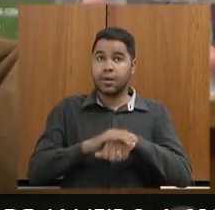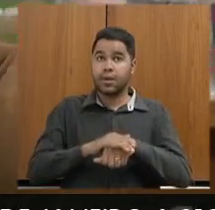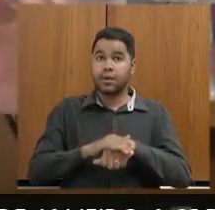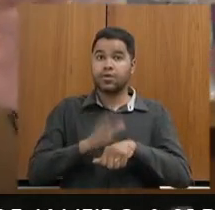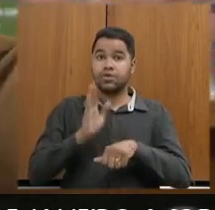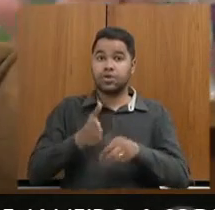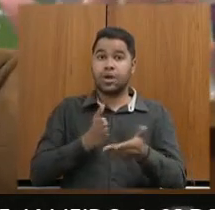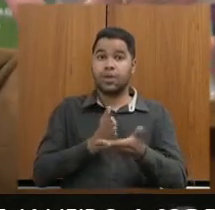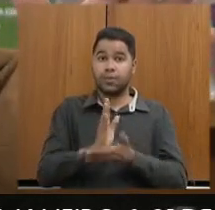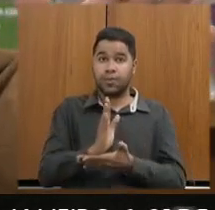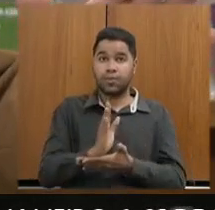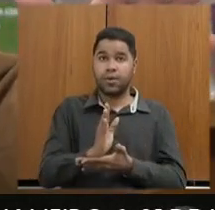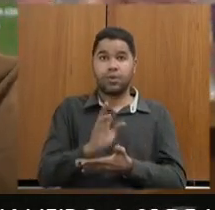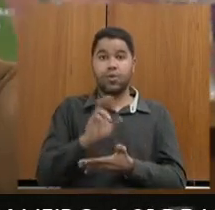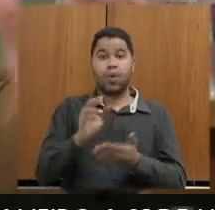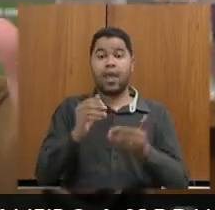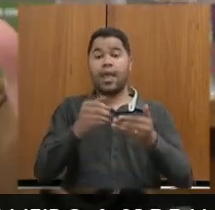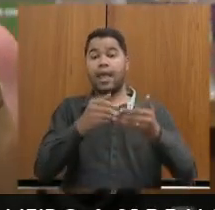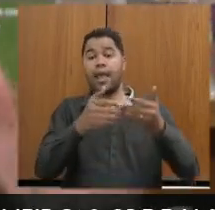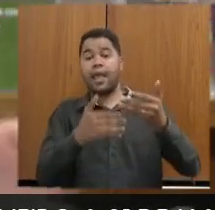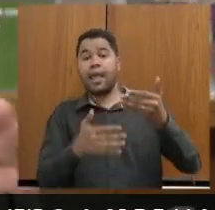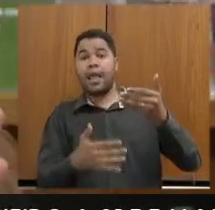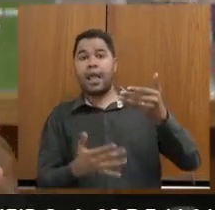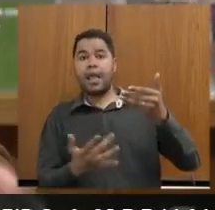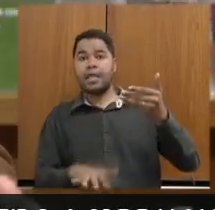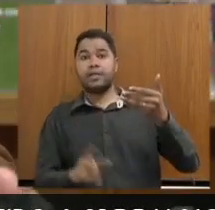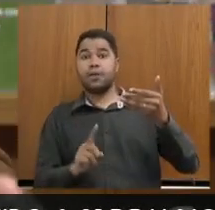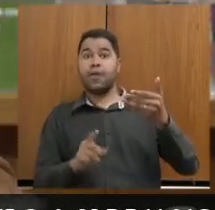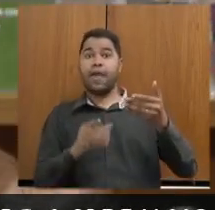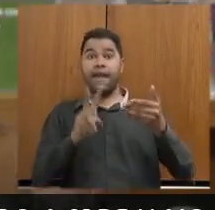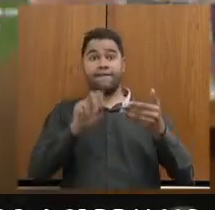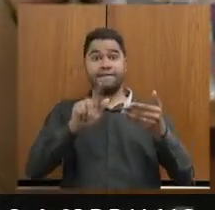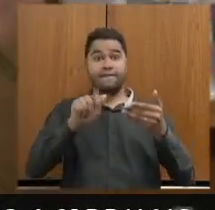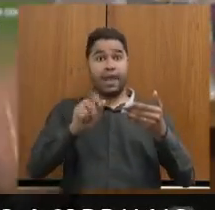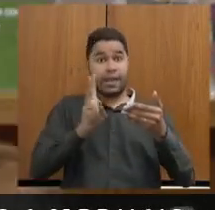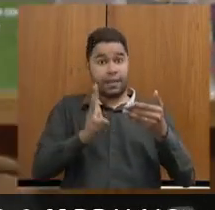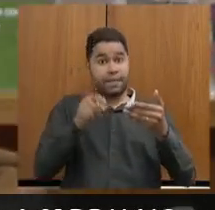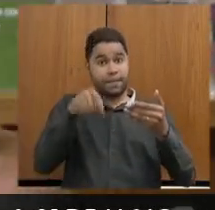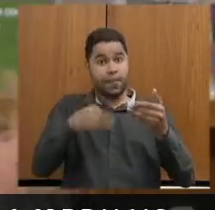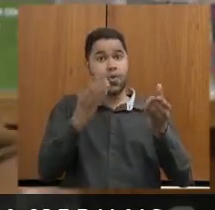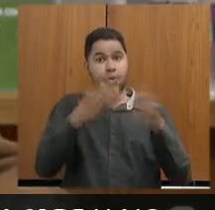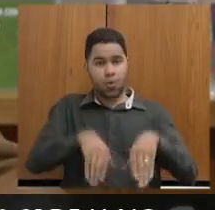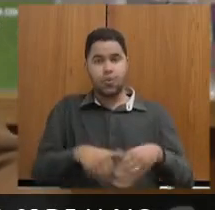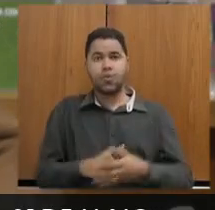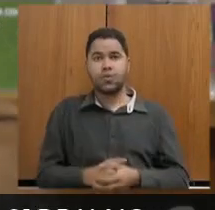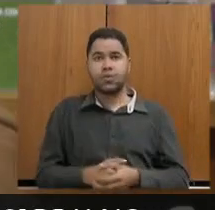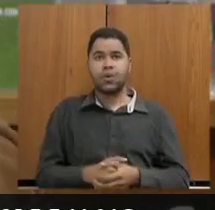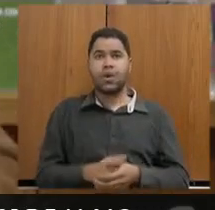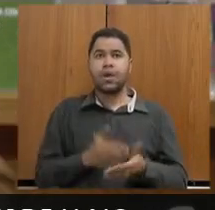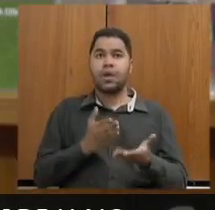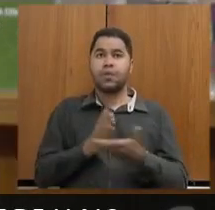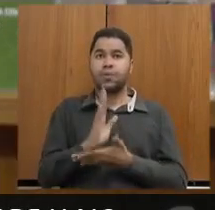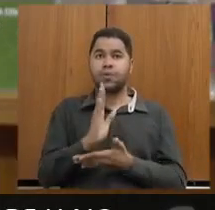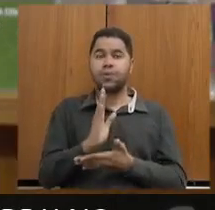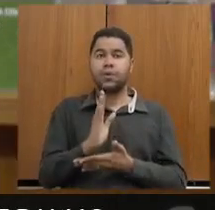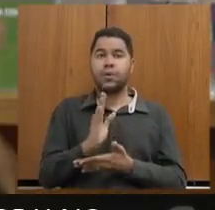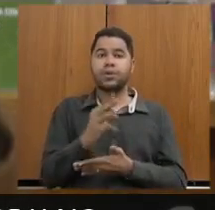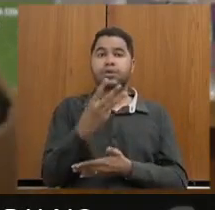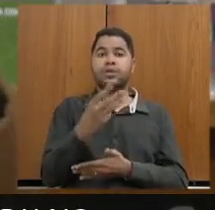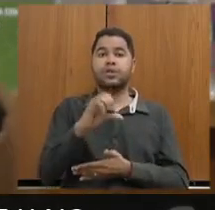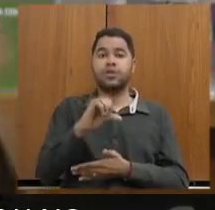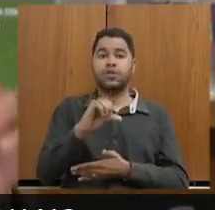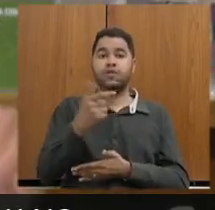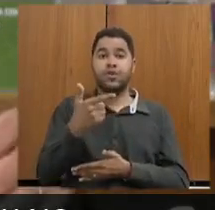já estão aprovados que seria não é um excedente a vaga de acidente a vaga do concurso ainda então eu tenho pelo que tá aprovado mas